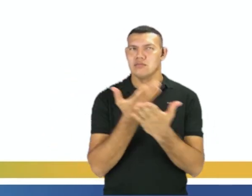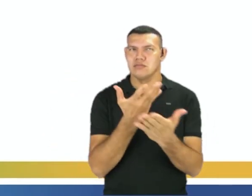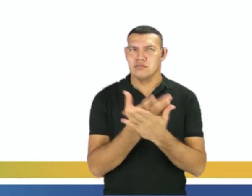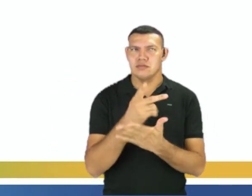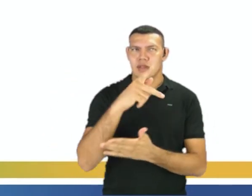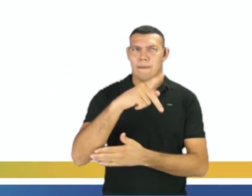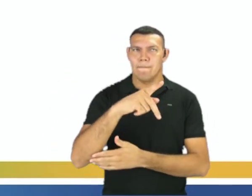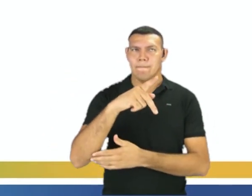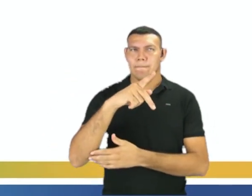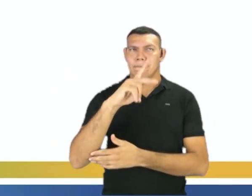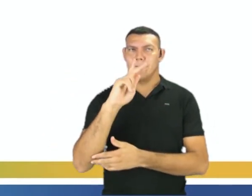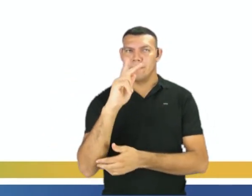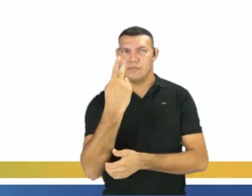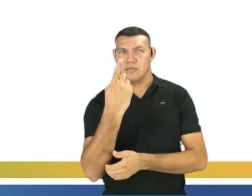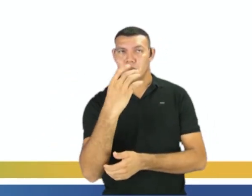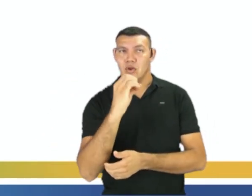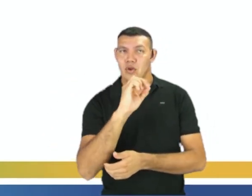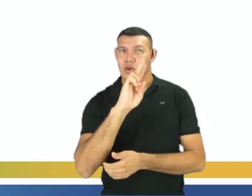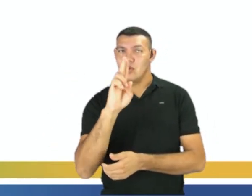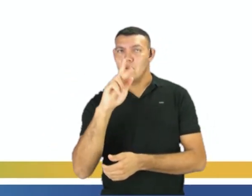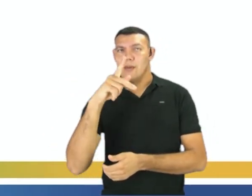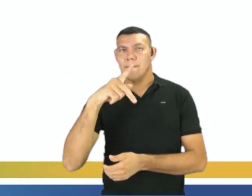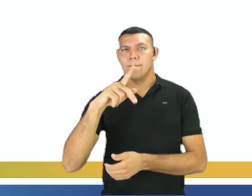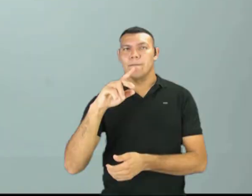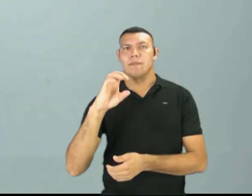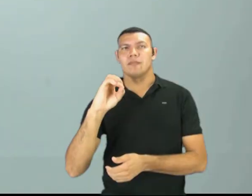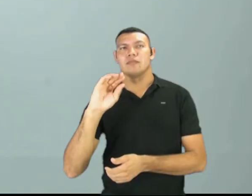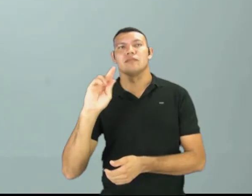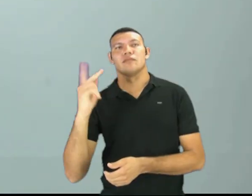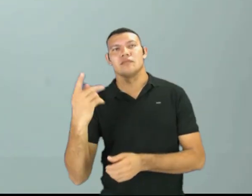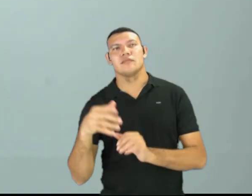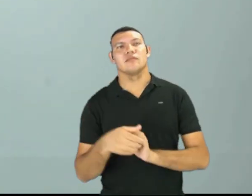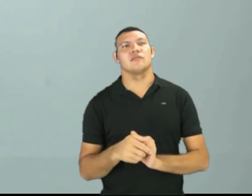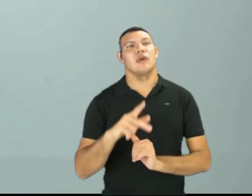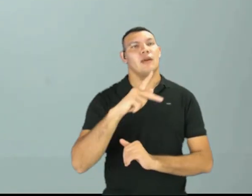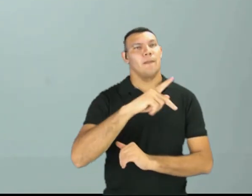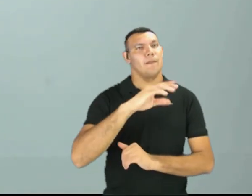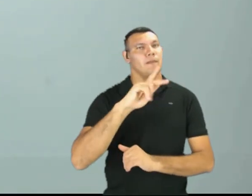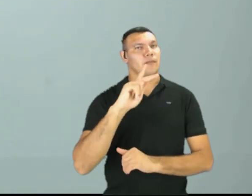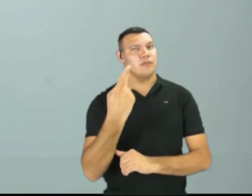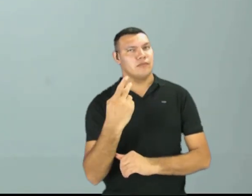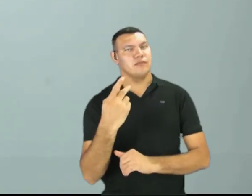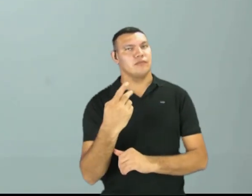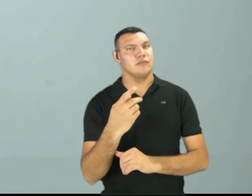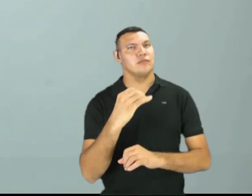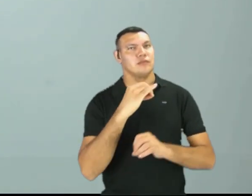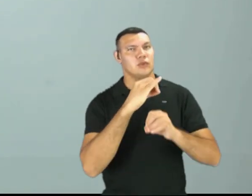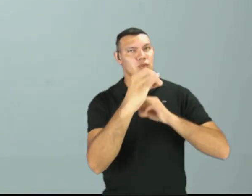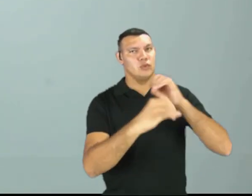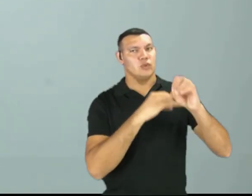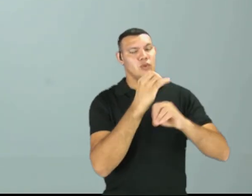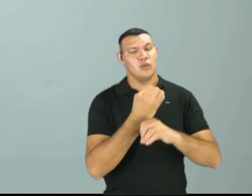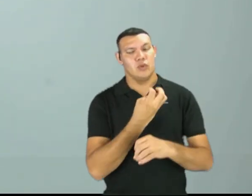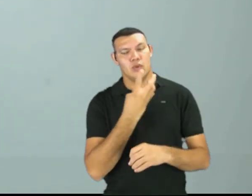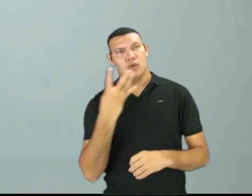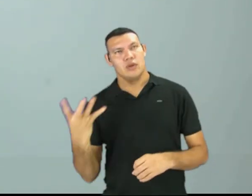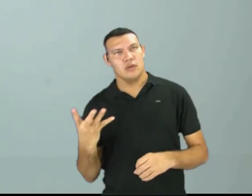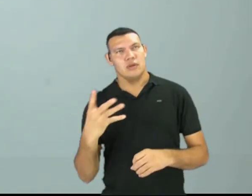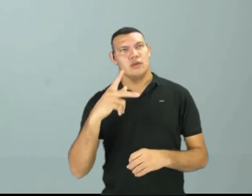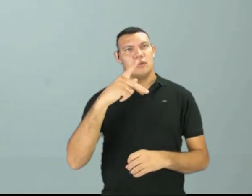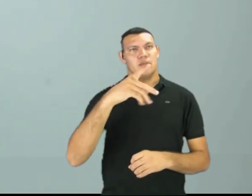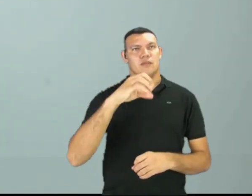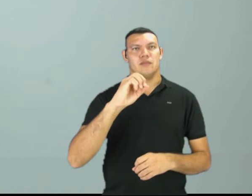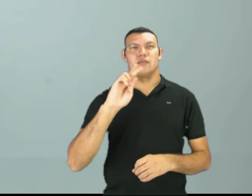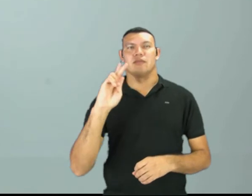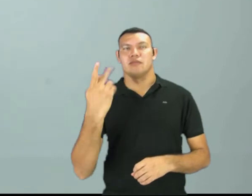pOH. O que é o pH? O pH ele vai estar determinando a concentração de íons H+, o pOH